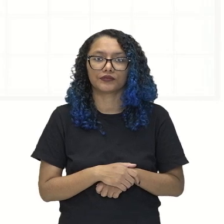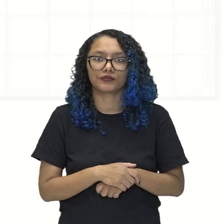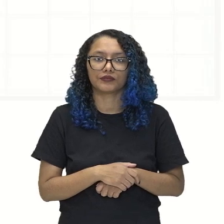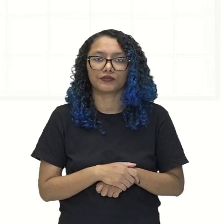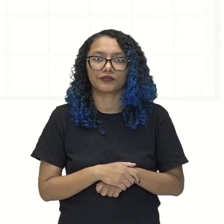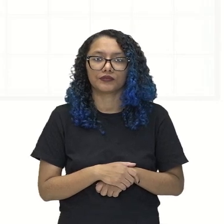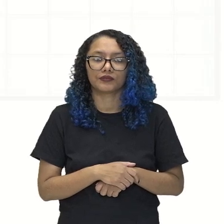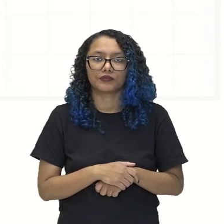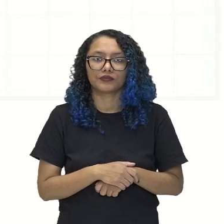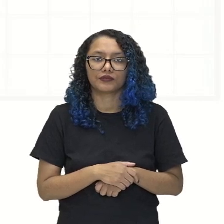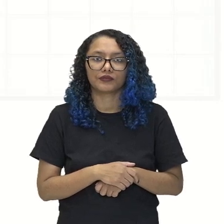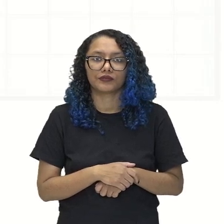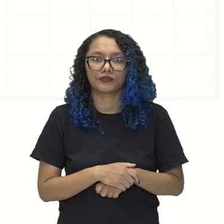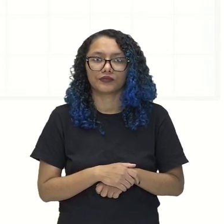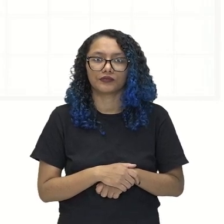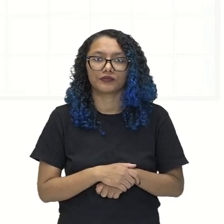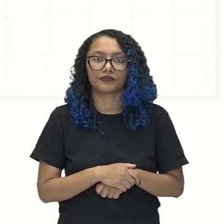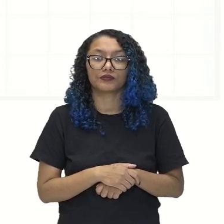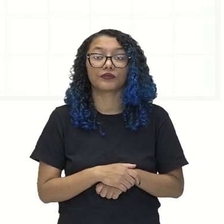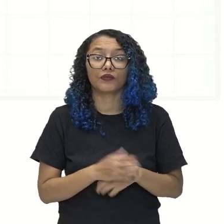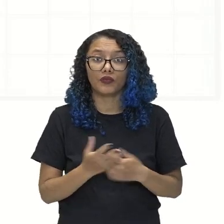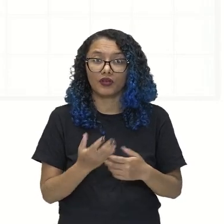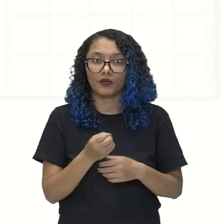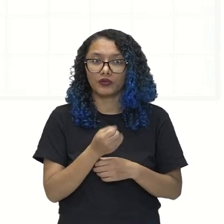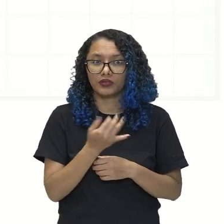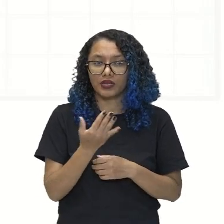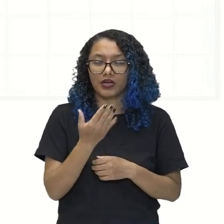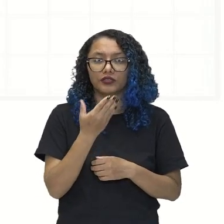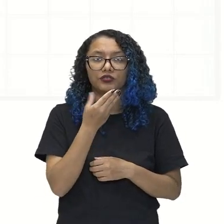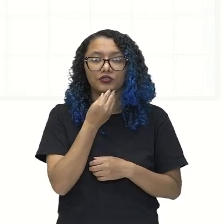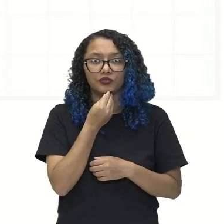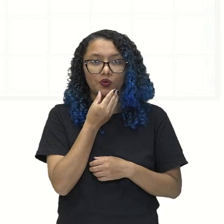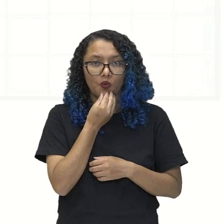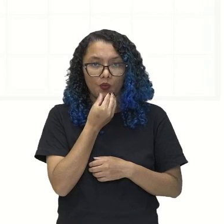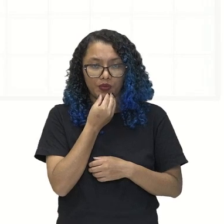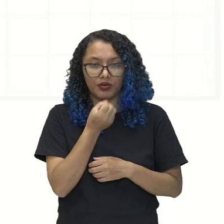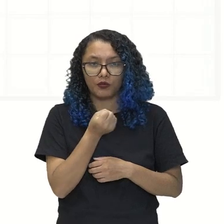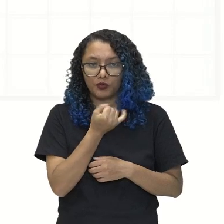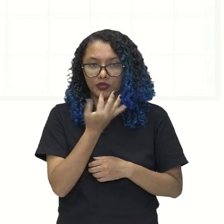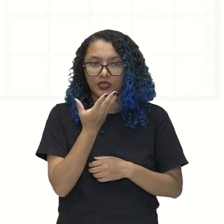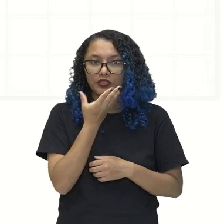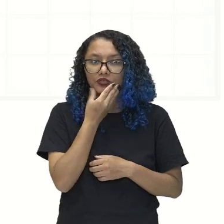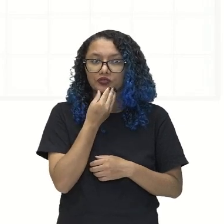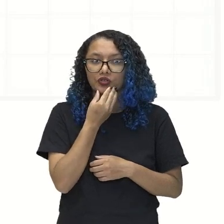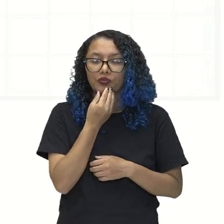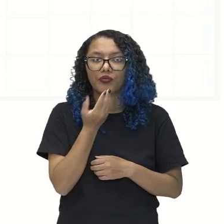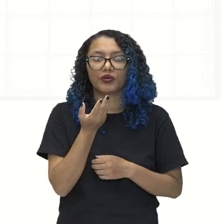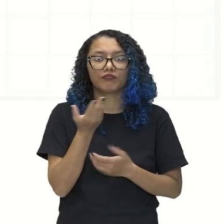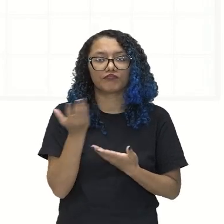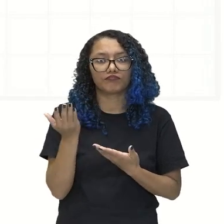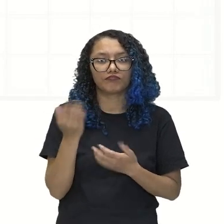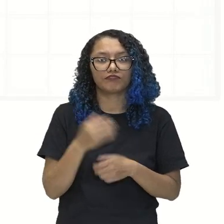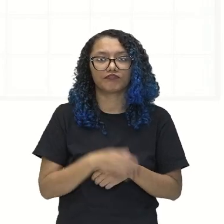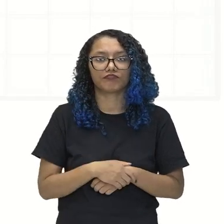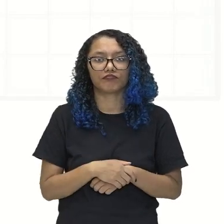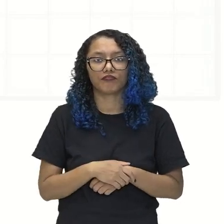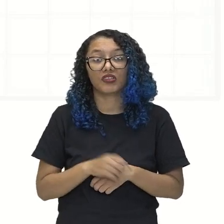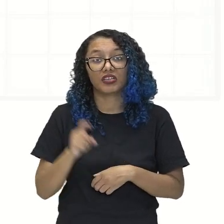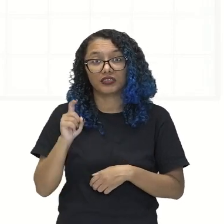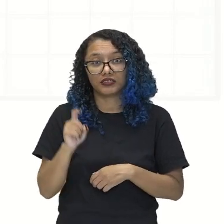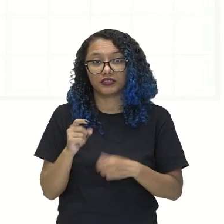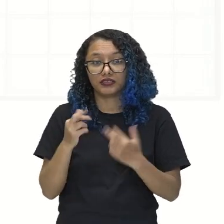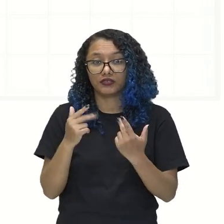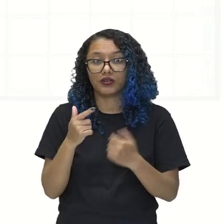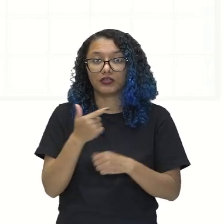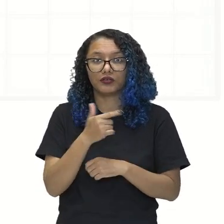de o número de meninos, que é x, que nós chamamos meninos, olha só, passou a ser o dobro do número de